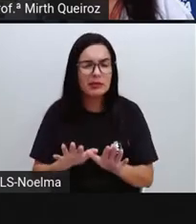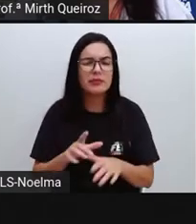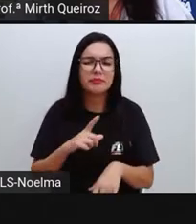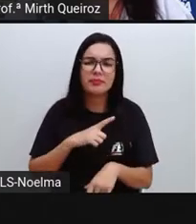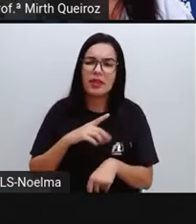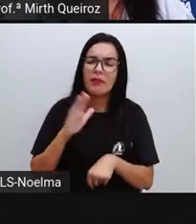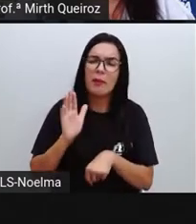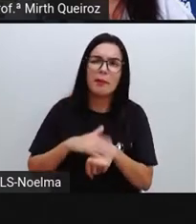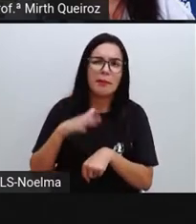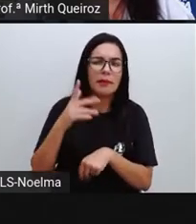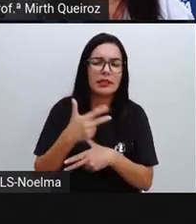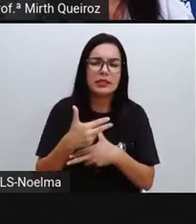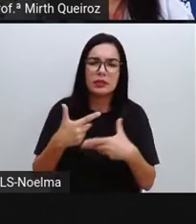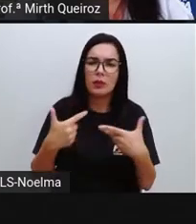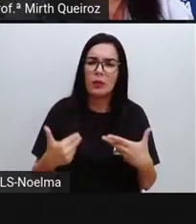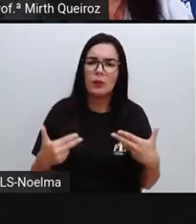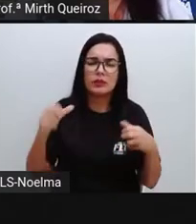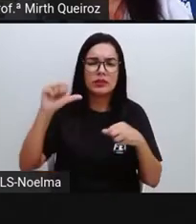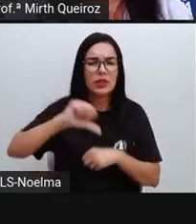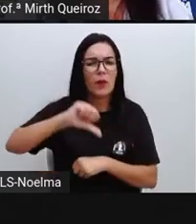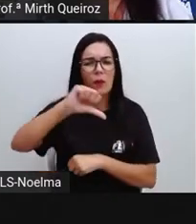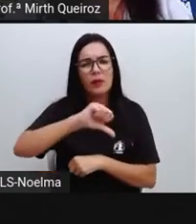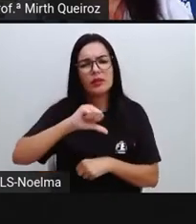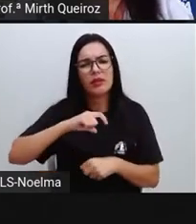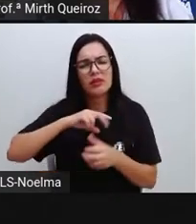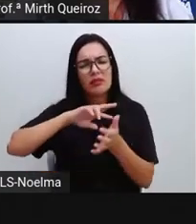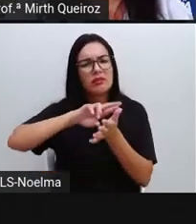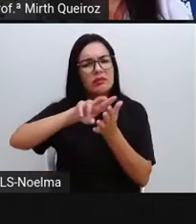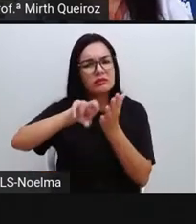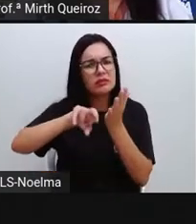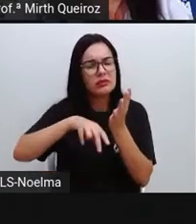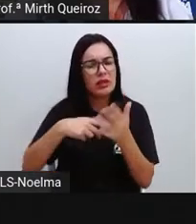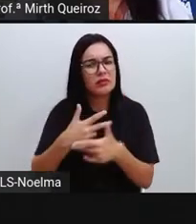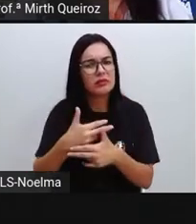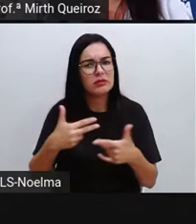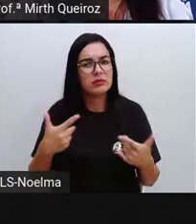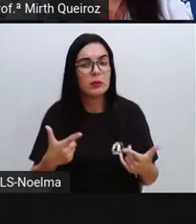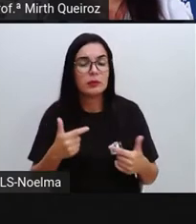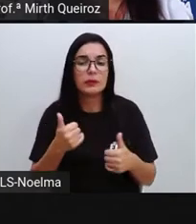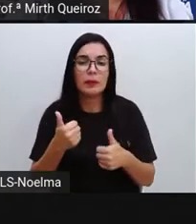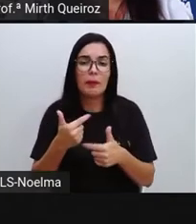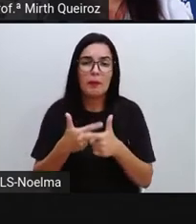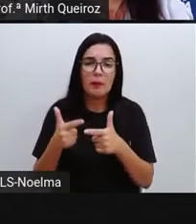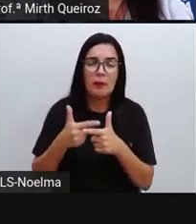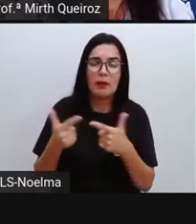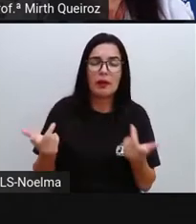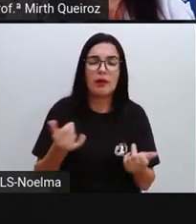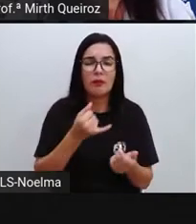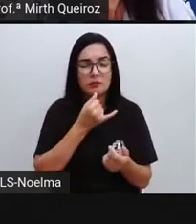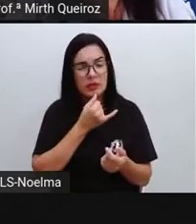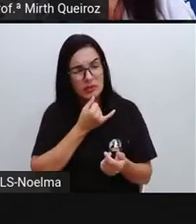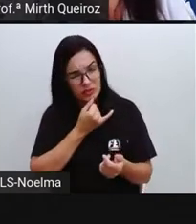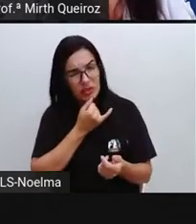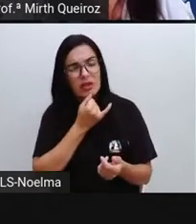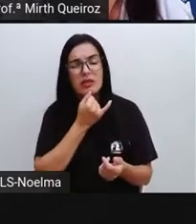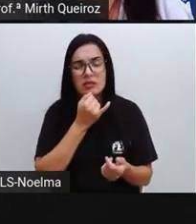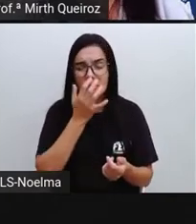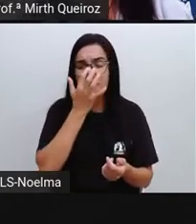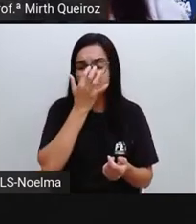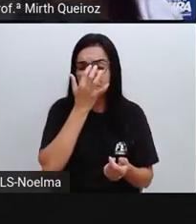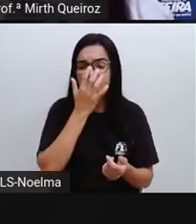teve essa diversidade de coisas e situações que trouxeram tristezas para a gente, trouxe algumas